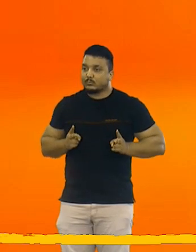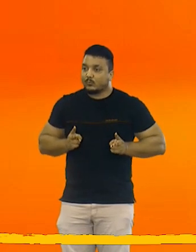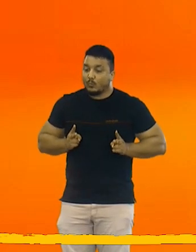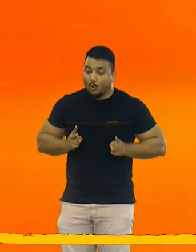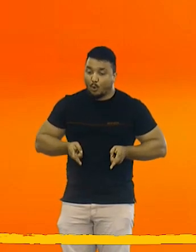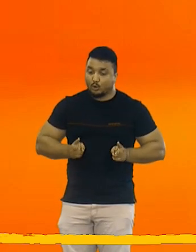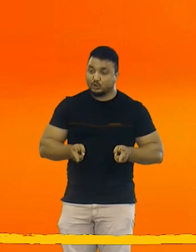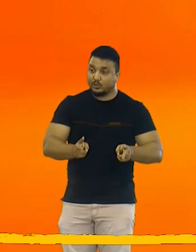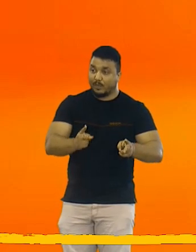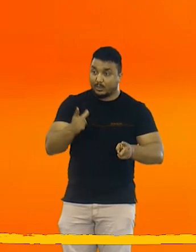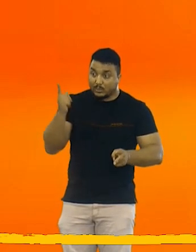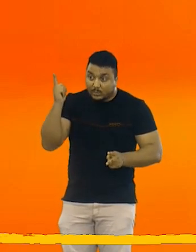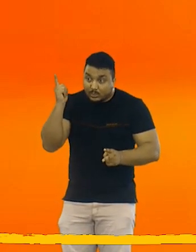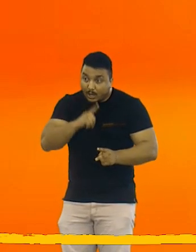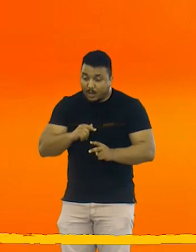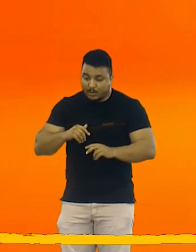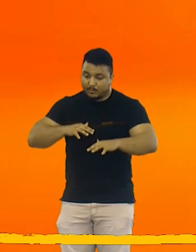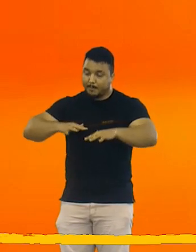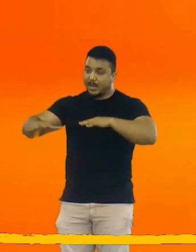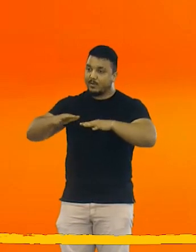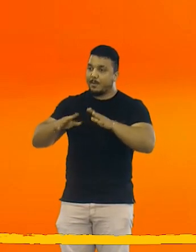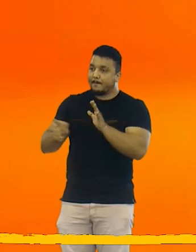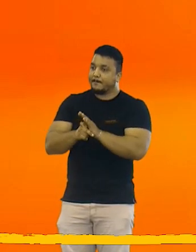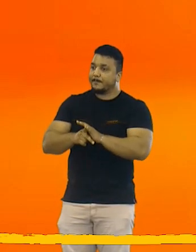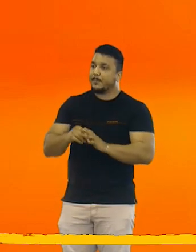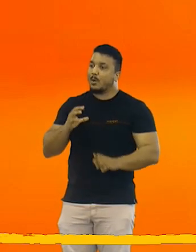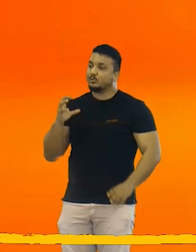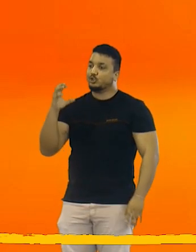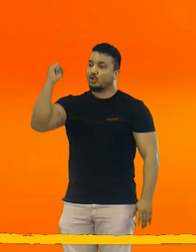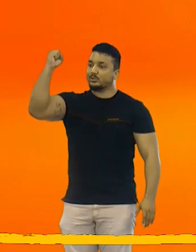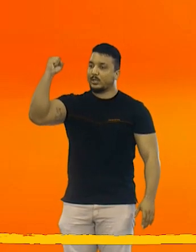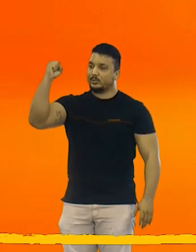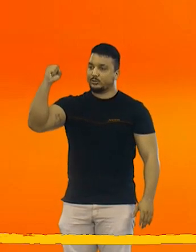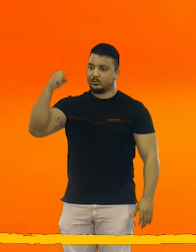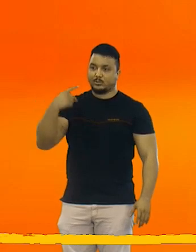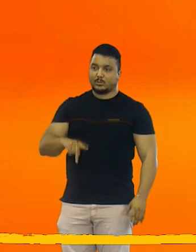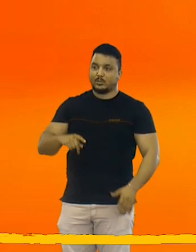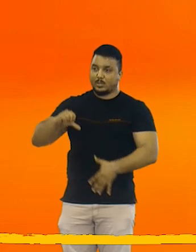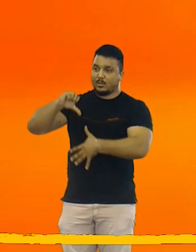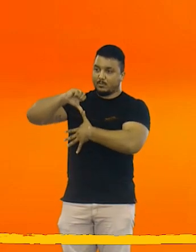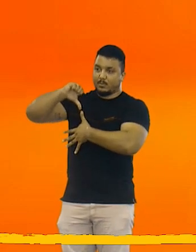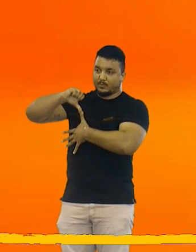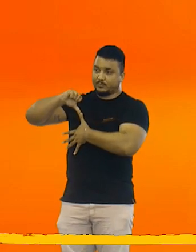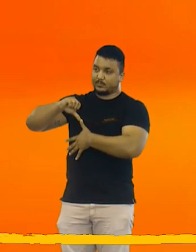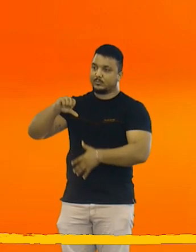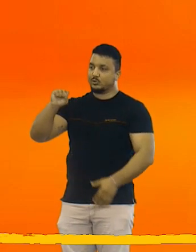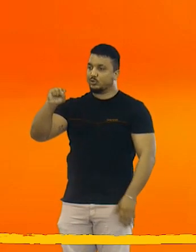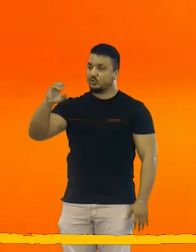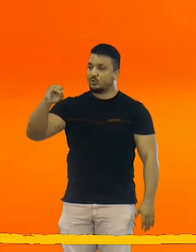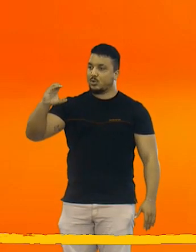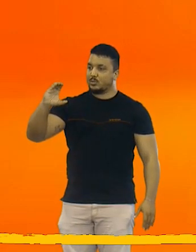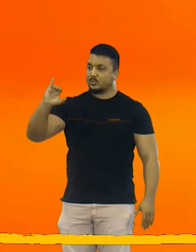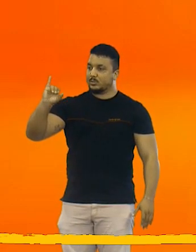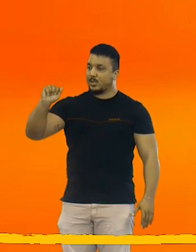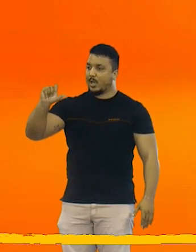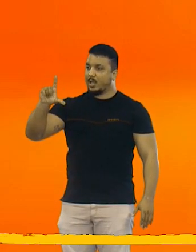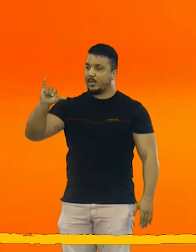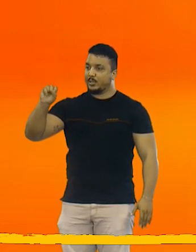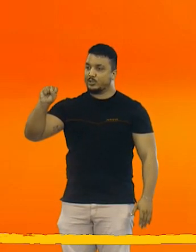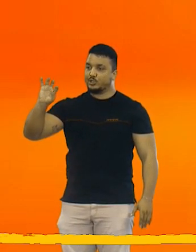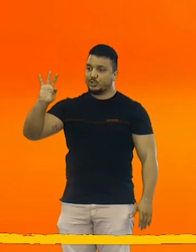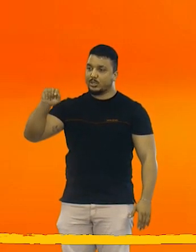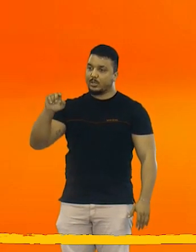contivesse manifestações socialistas no continente africano. Está claro para vocês? Show? Ao mesmo tempo que a